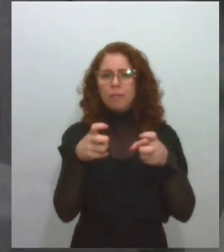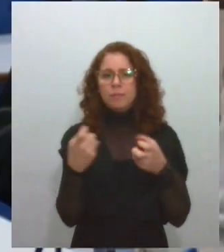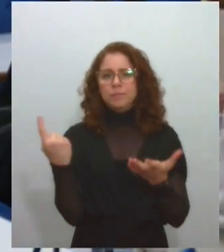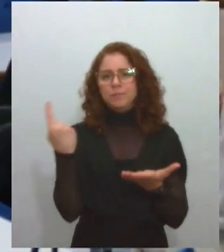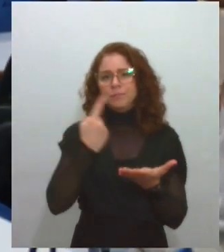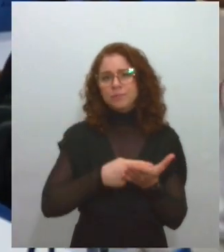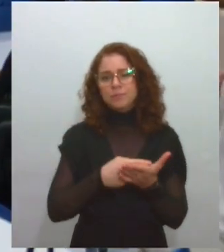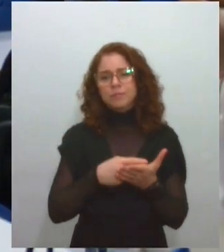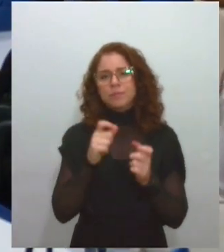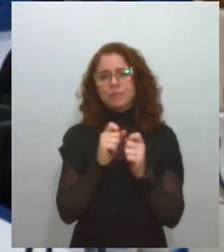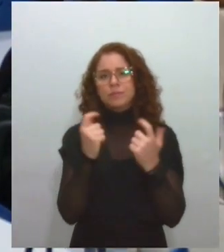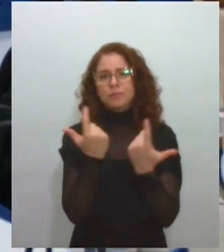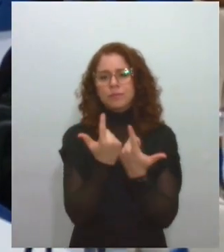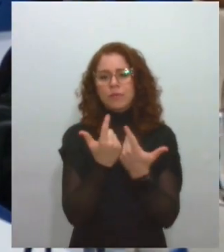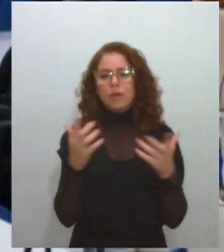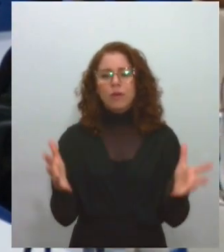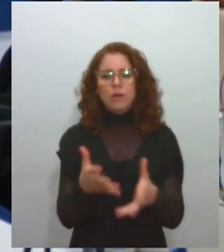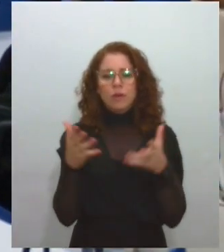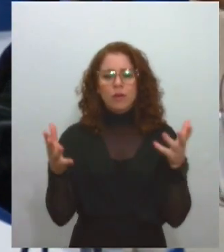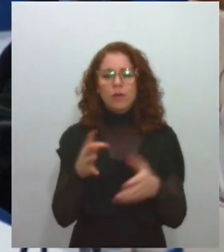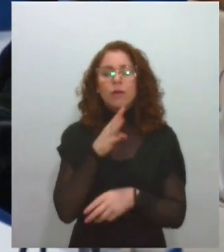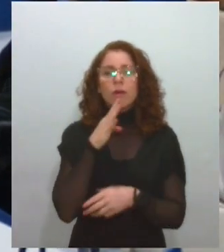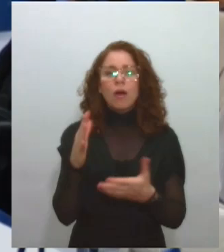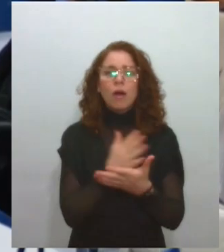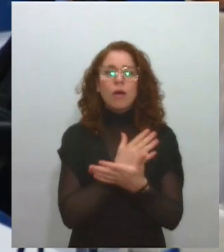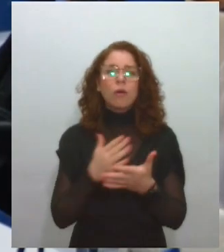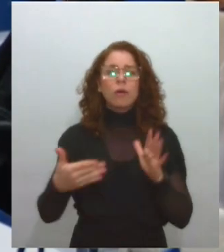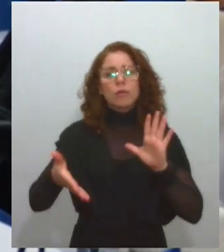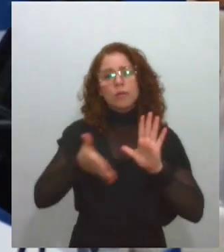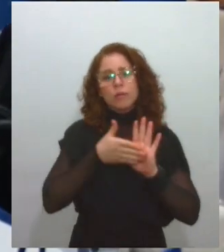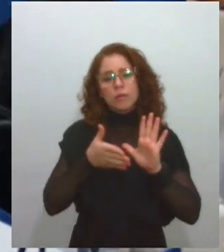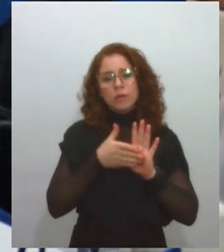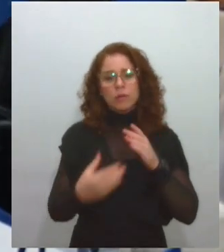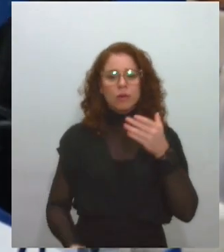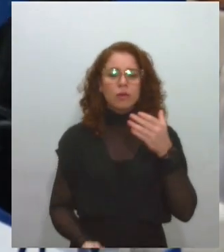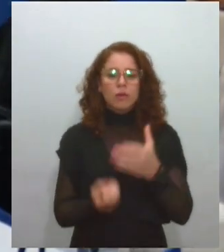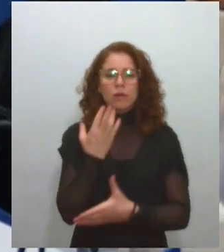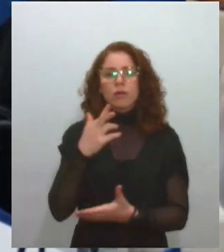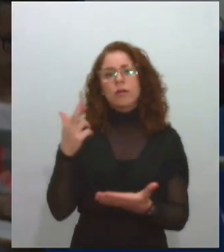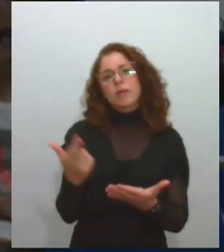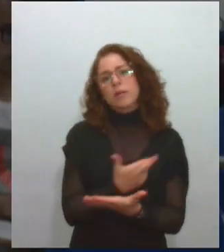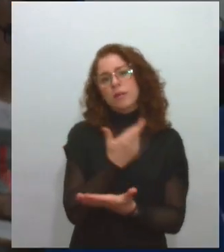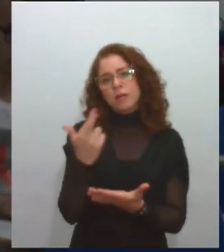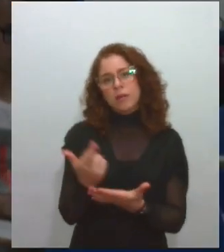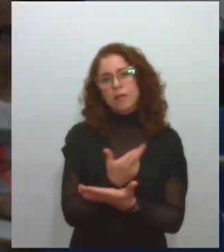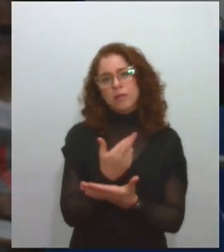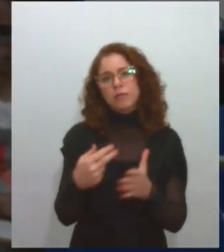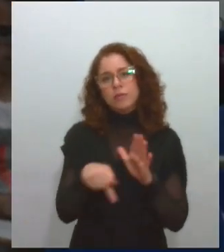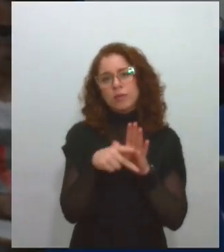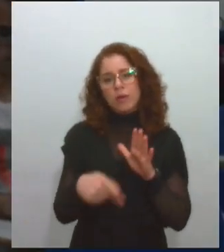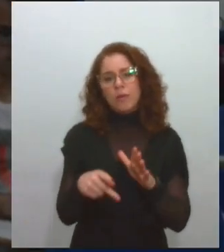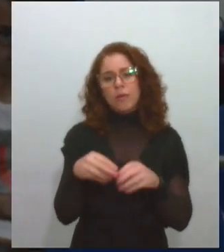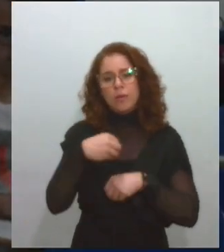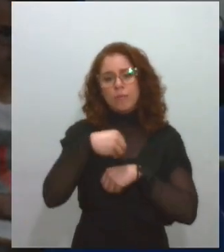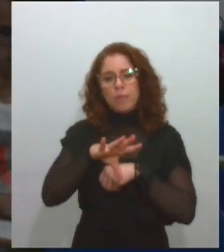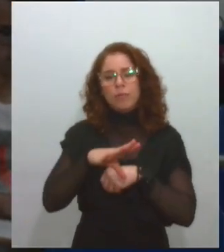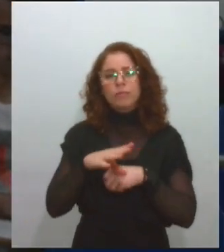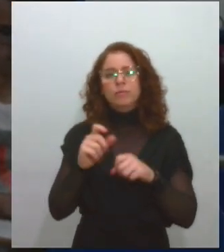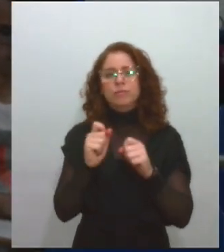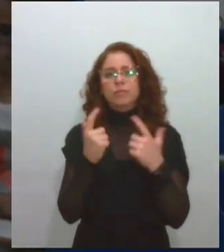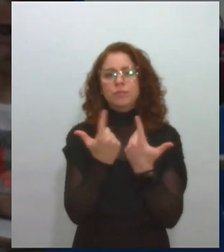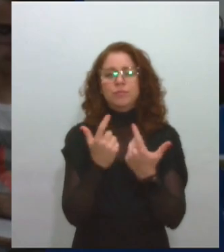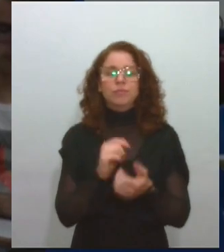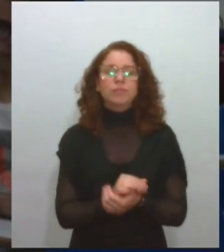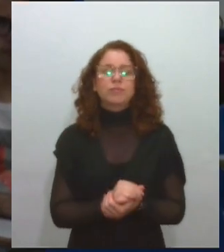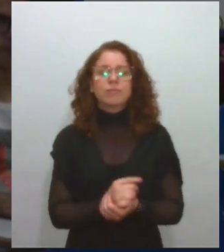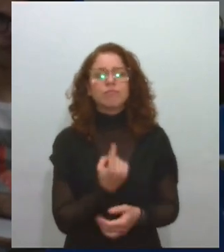conhecimento através de iniciativas como a criação da RIO, Revista de Informação Legislativa. Cada acadêmico do curso de Direito,